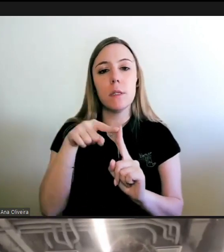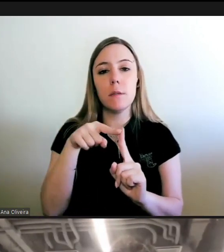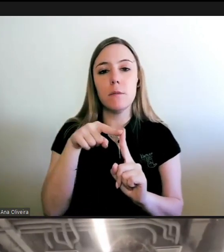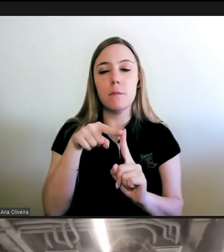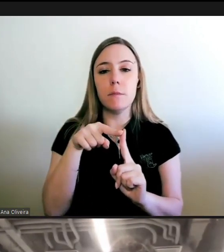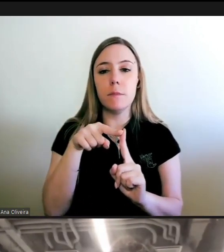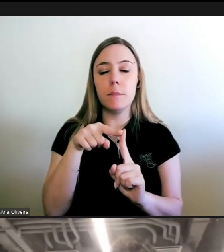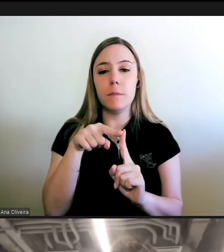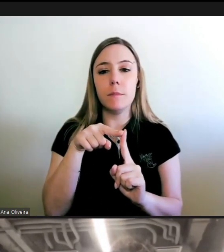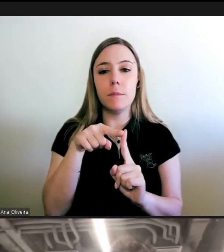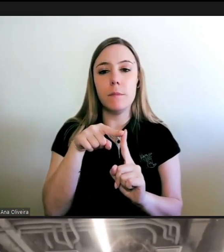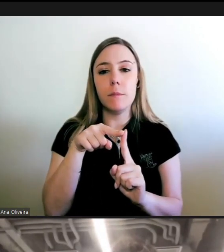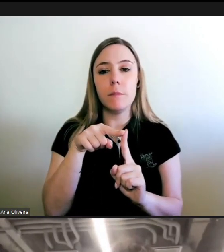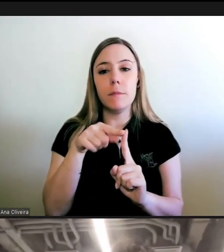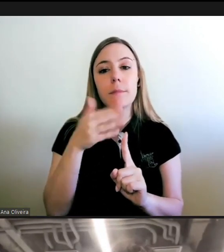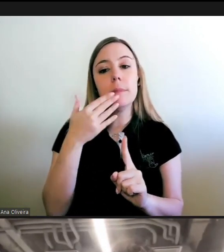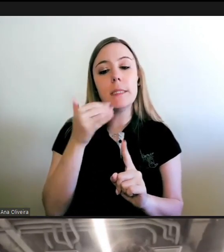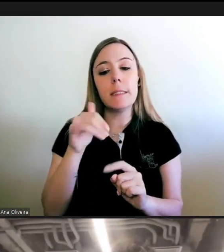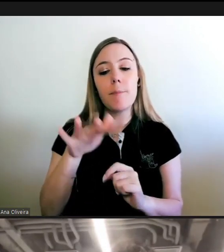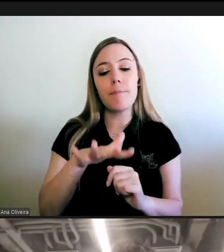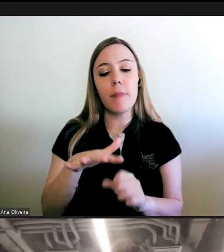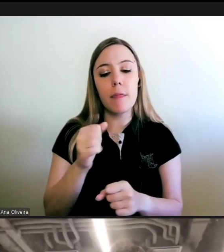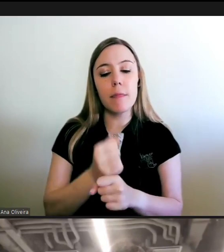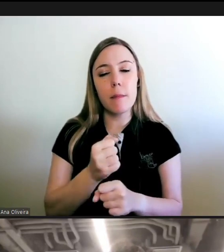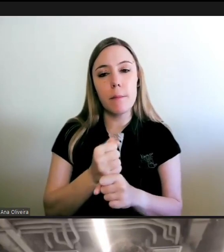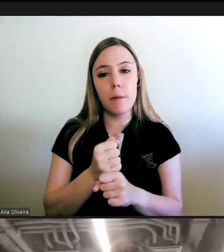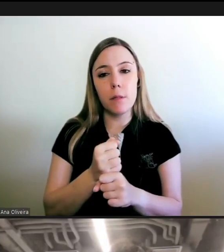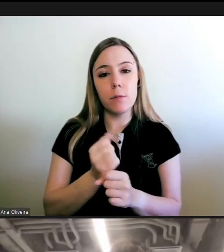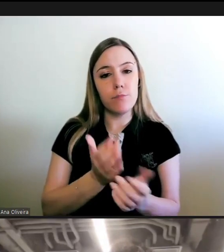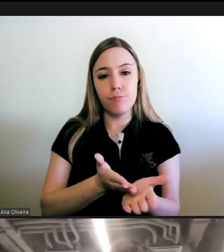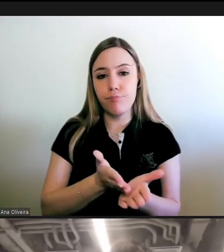facto, manter ambientes de trabalho